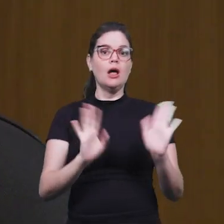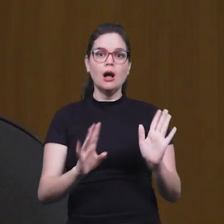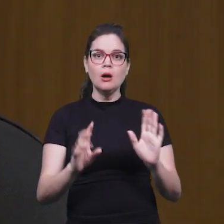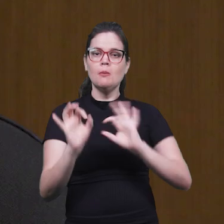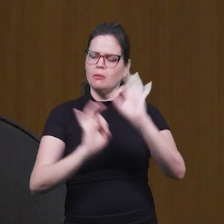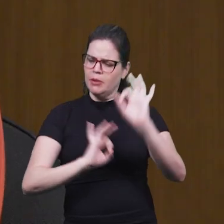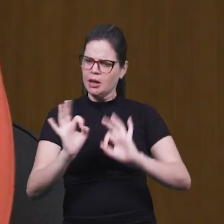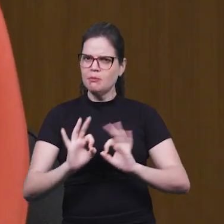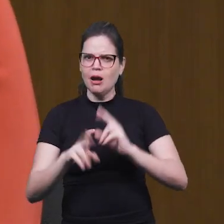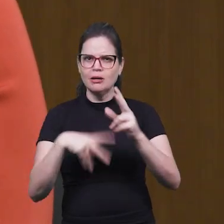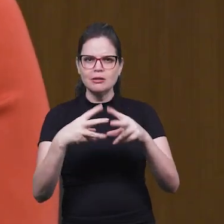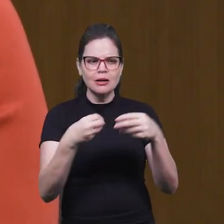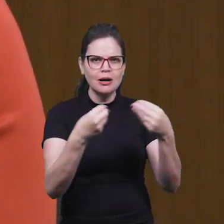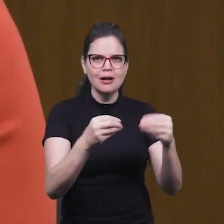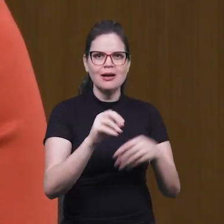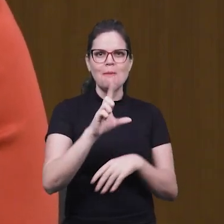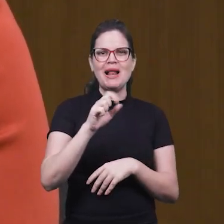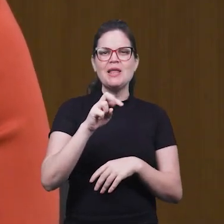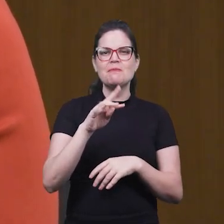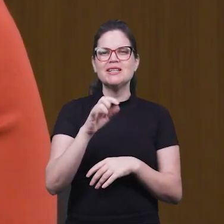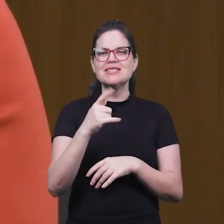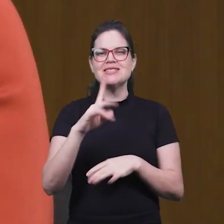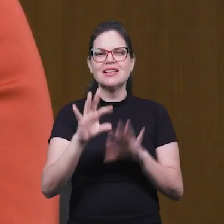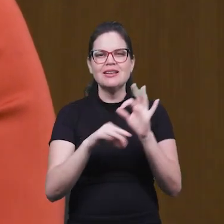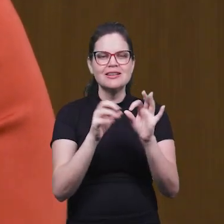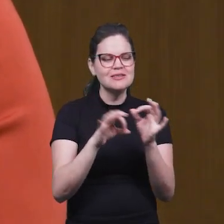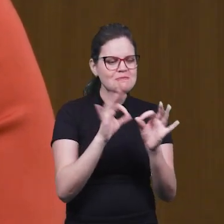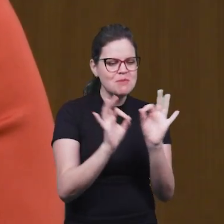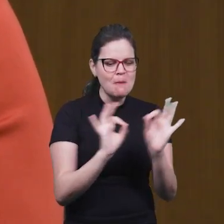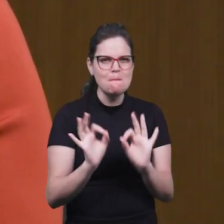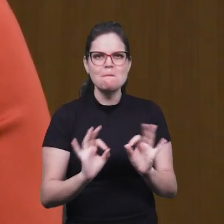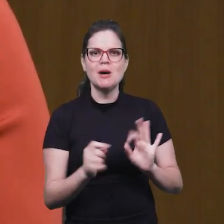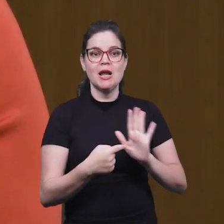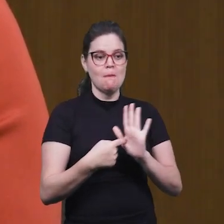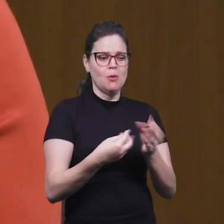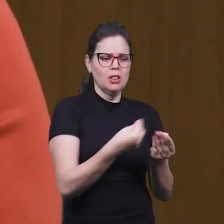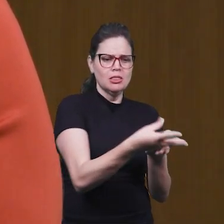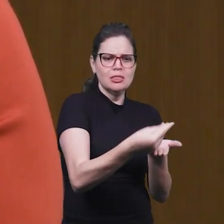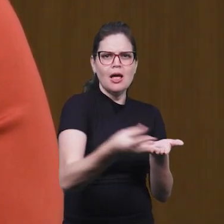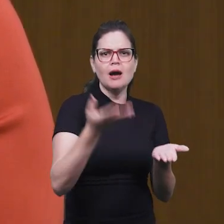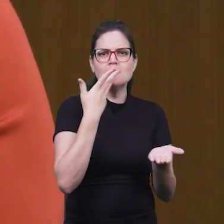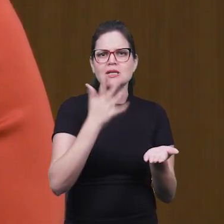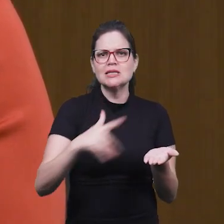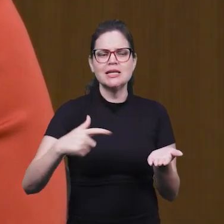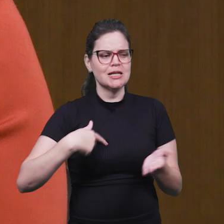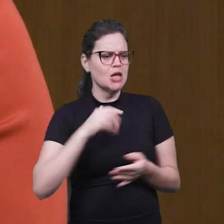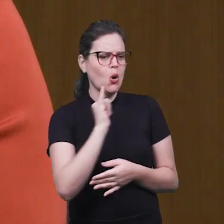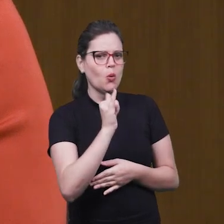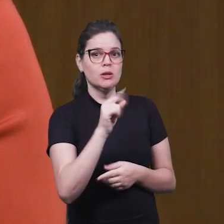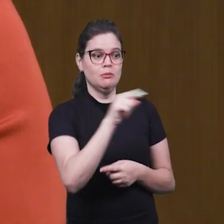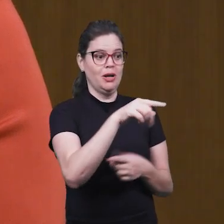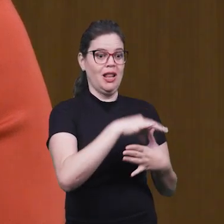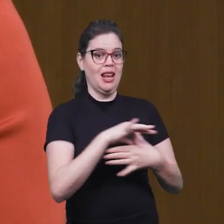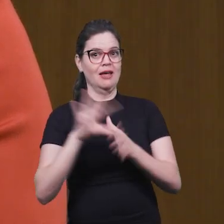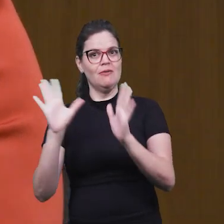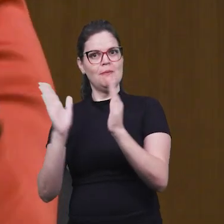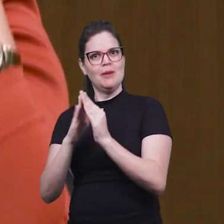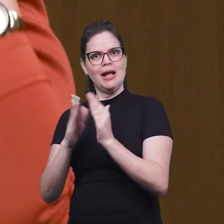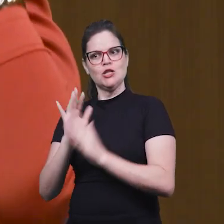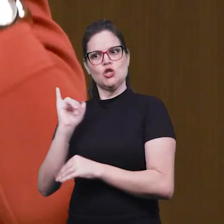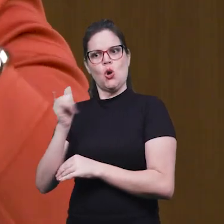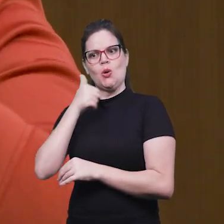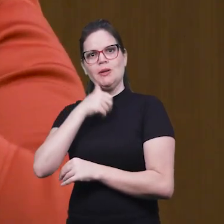para o avô, conta a experiência daquilo que ele aprendeu, né? Então, nossas crianças são muito ensinadas,